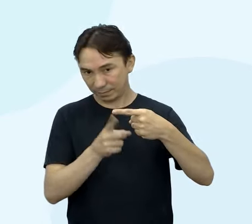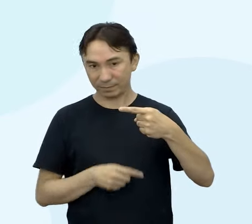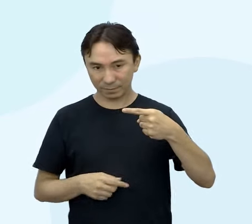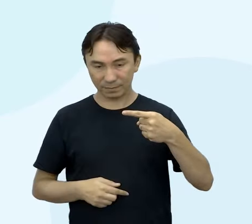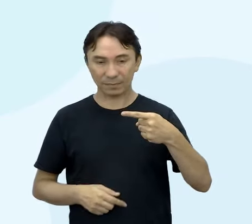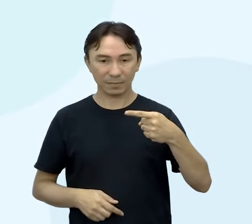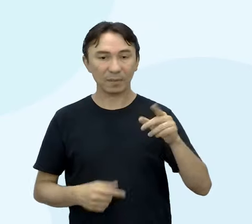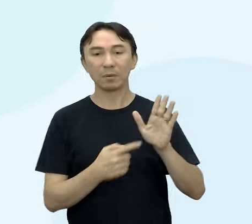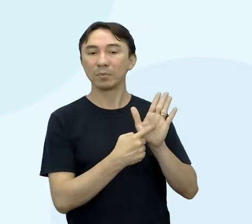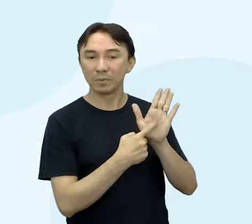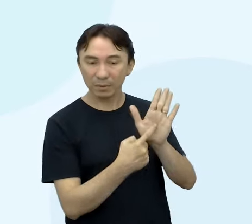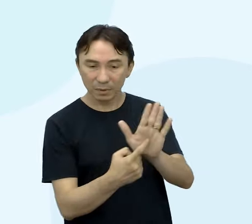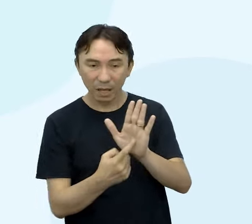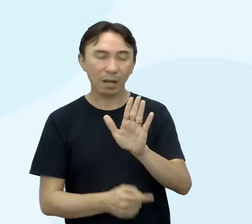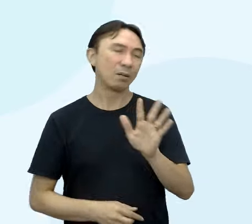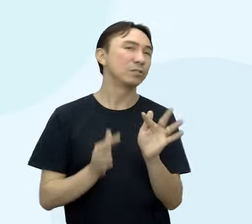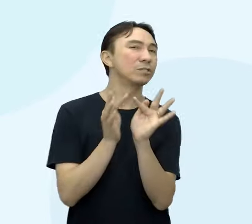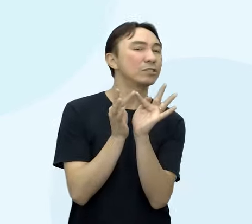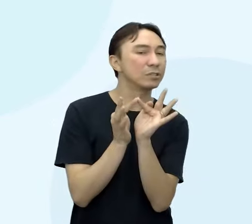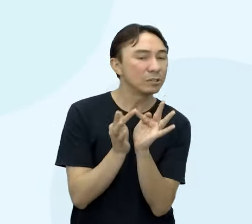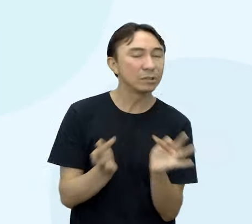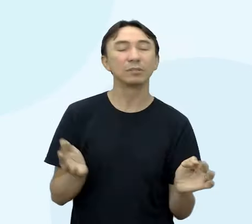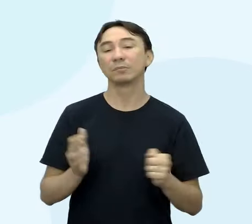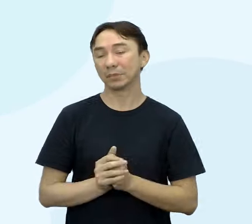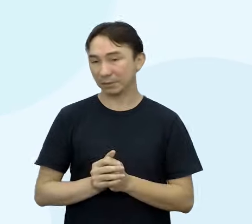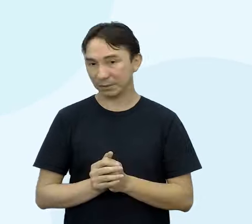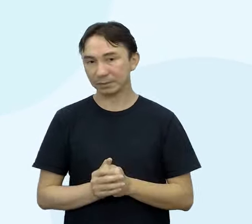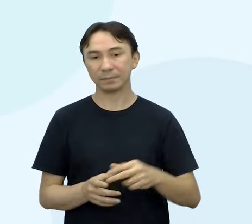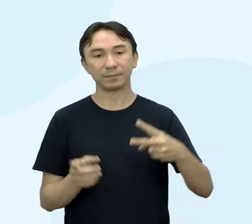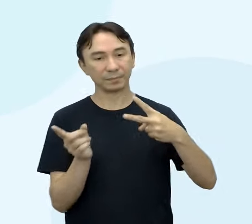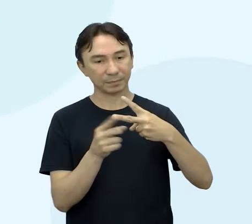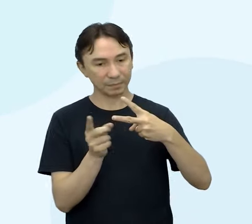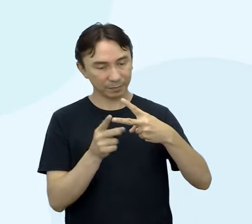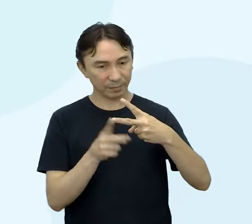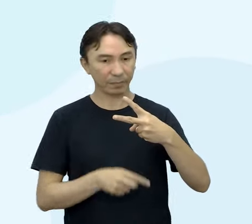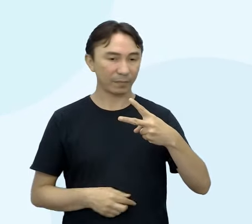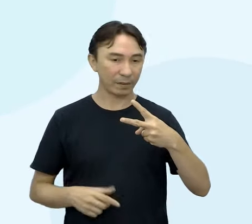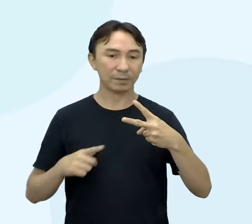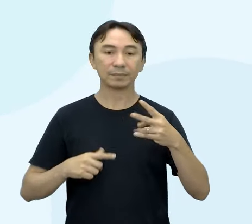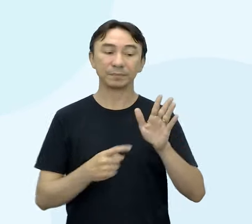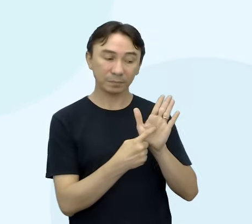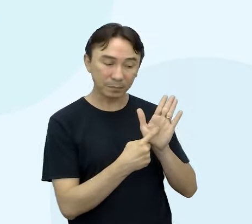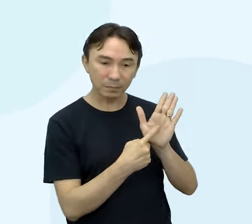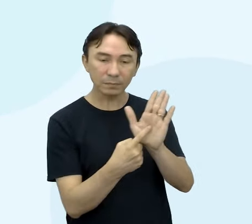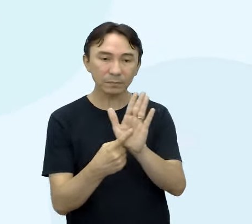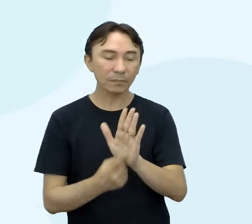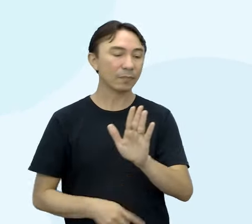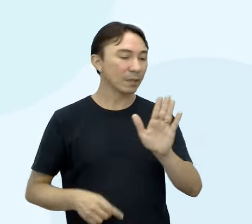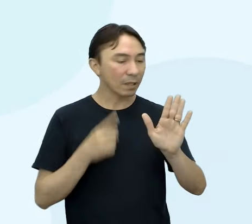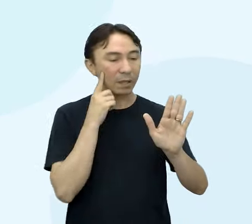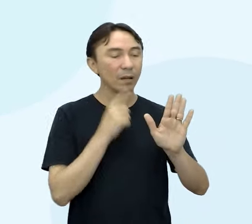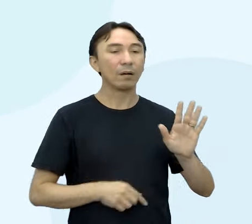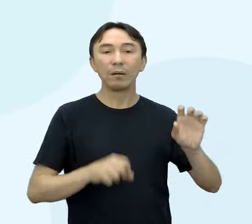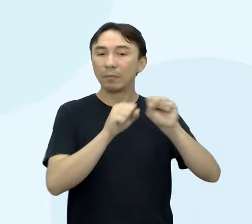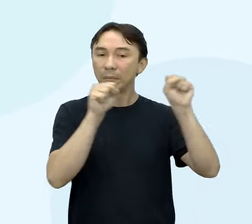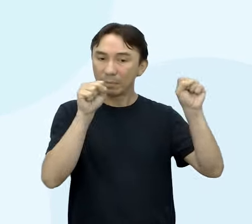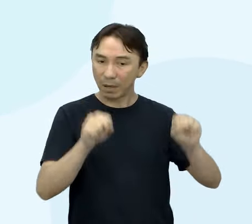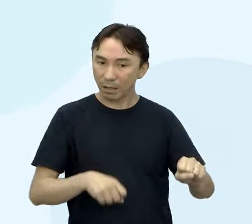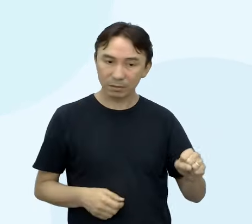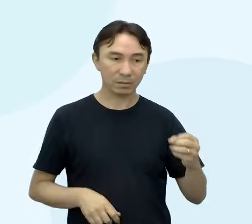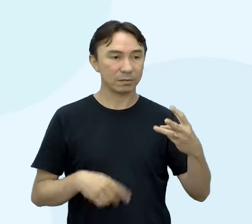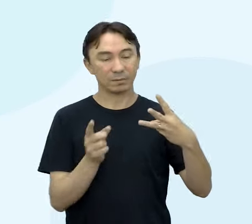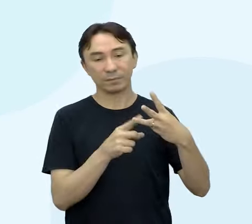casual ou simples, aí a gente vai abordar uma outra técnica que chama de amostragem sistemática, e a terceira técnica que a gente vai